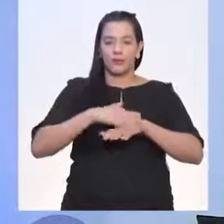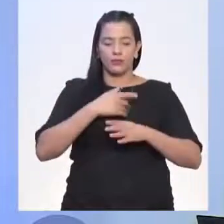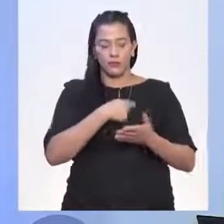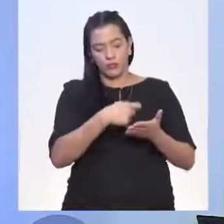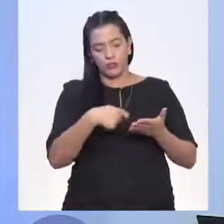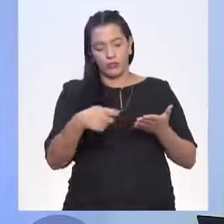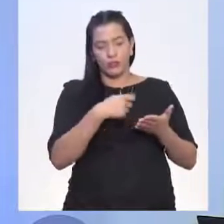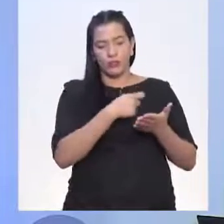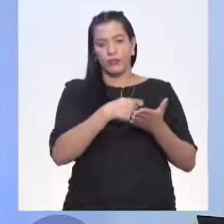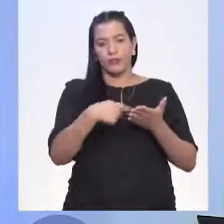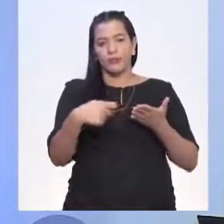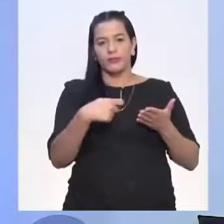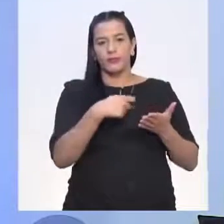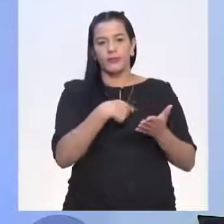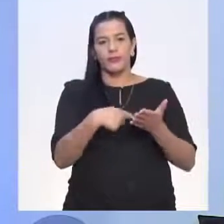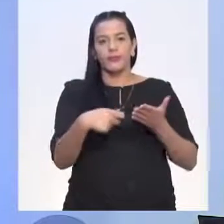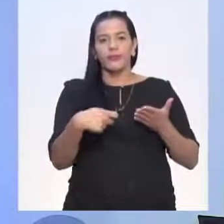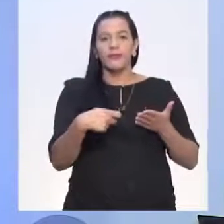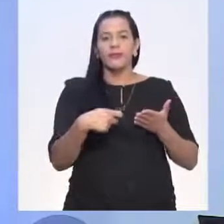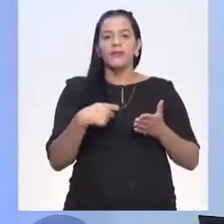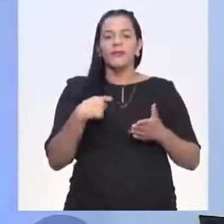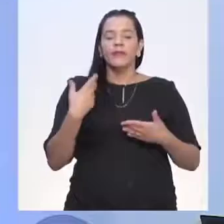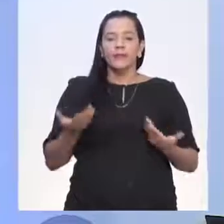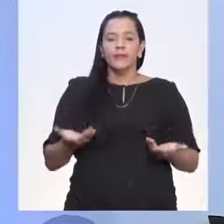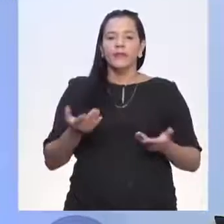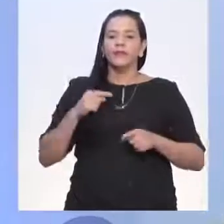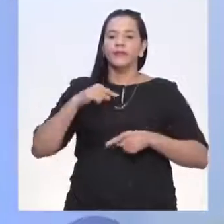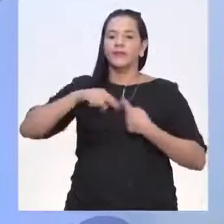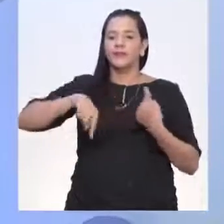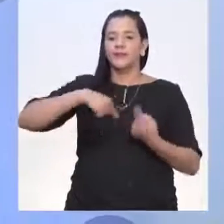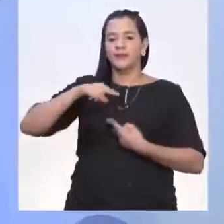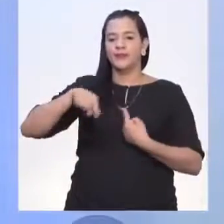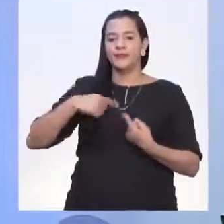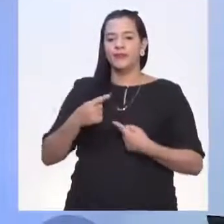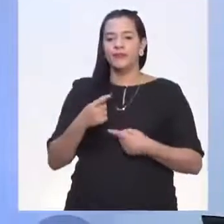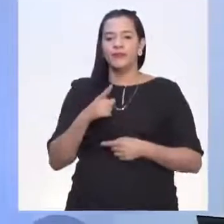ação motora que envolve, evidentemente,